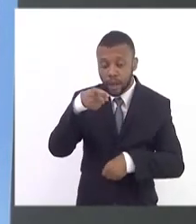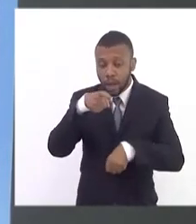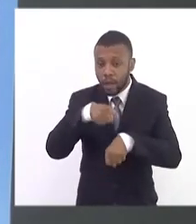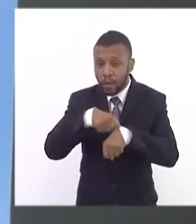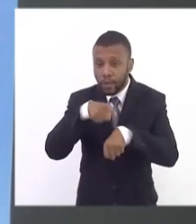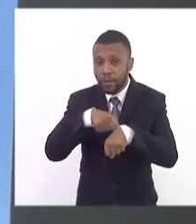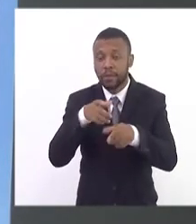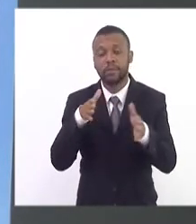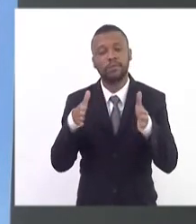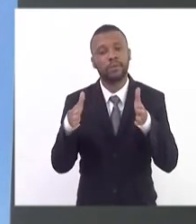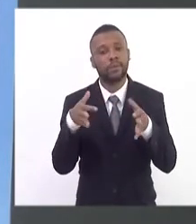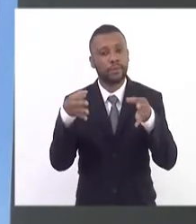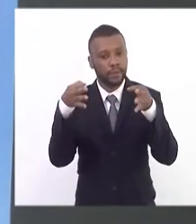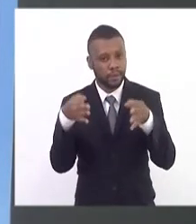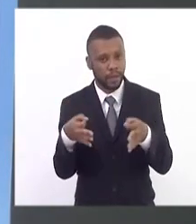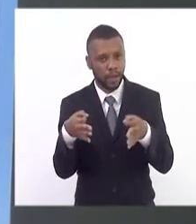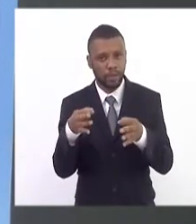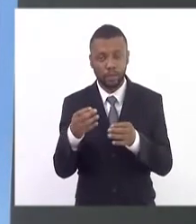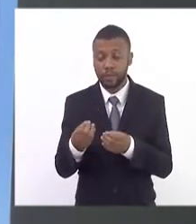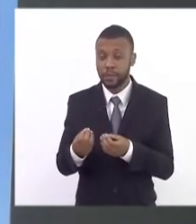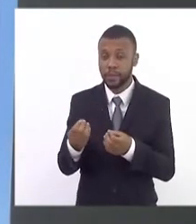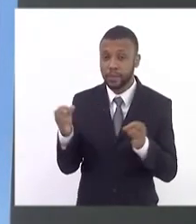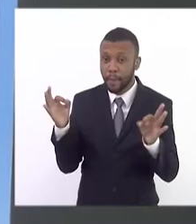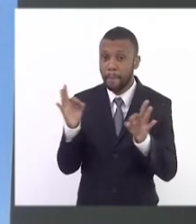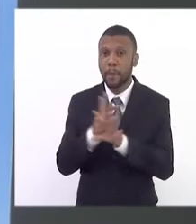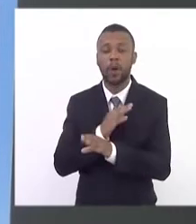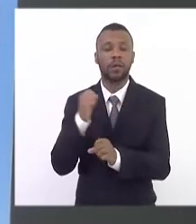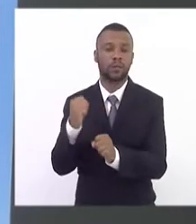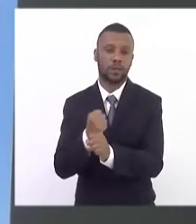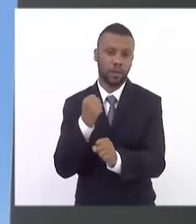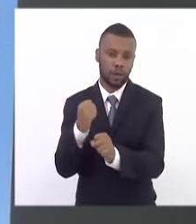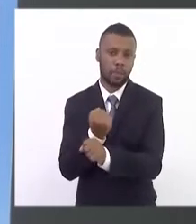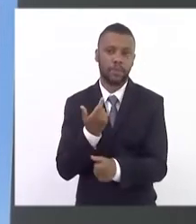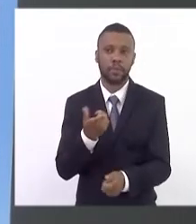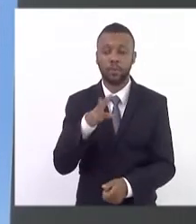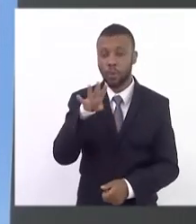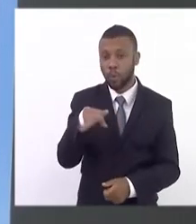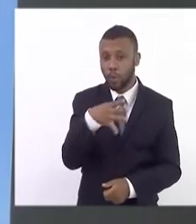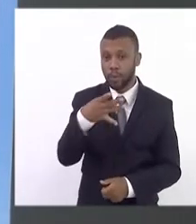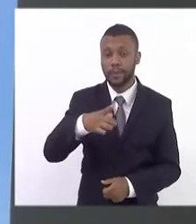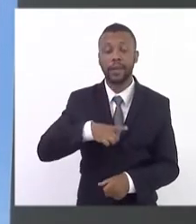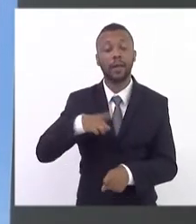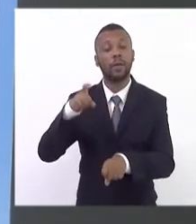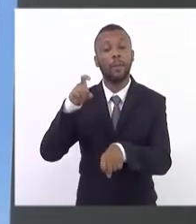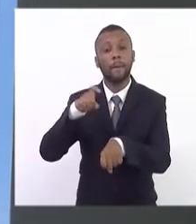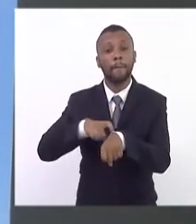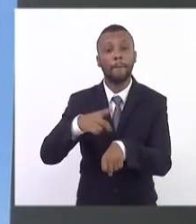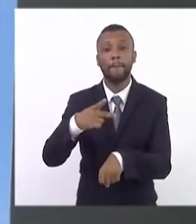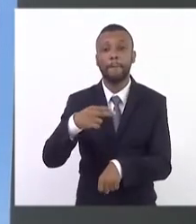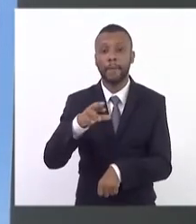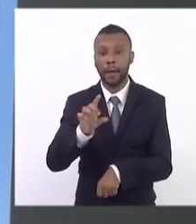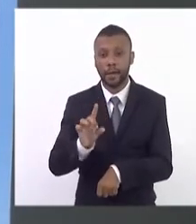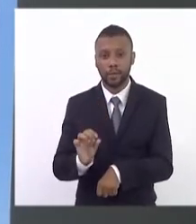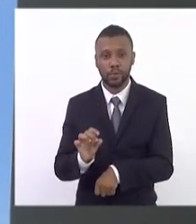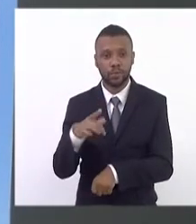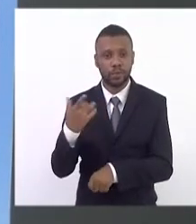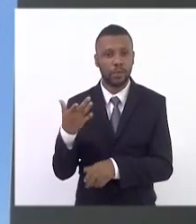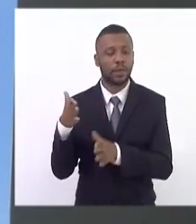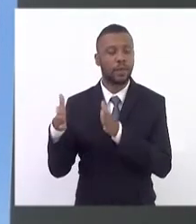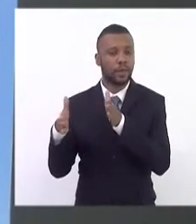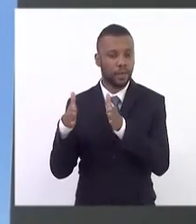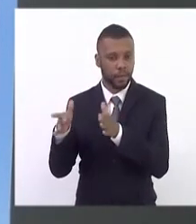a entrega dessas ações. Quanto aos cronogramas, tem ali os prazos de entrega. Mas, de qualquer jeito, esse